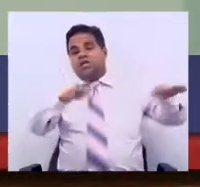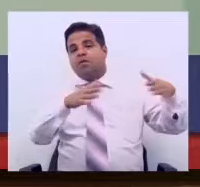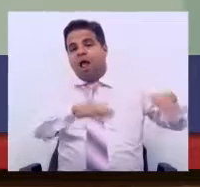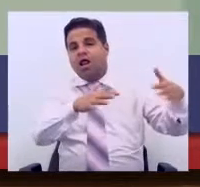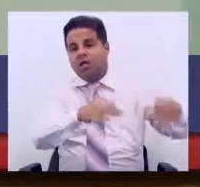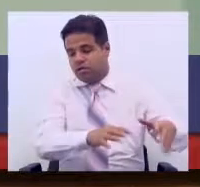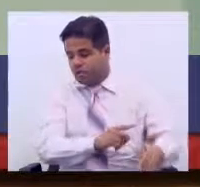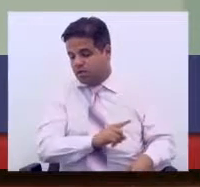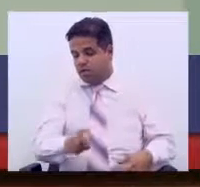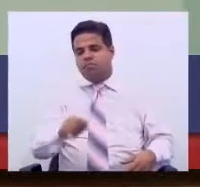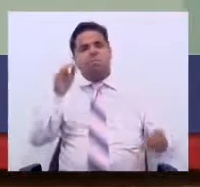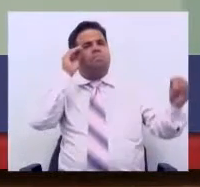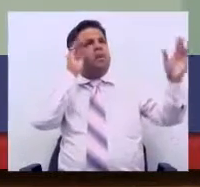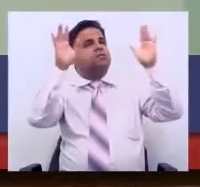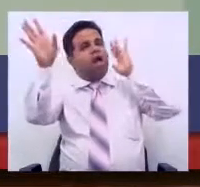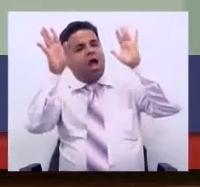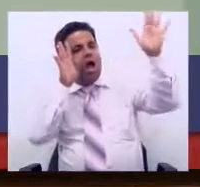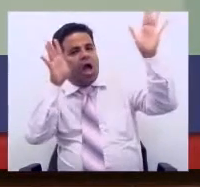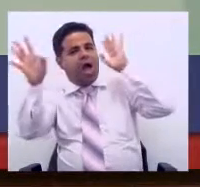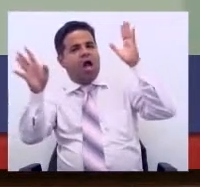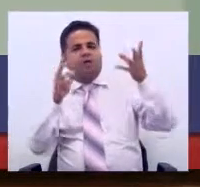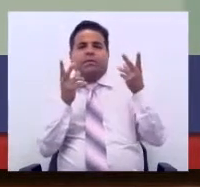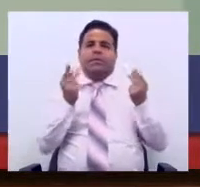torcida, ficar pensando